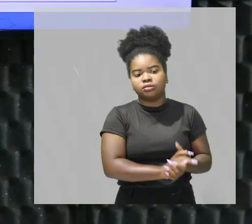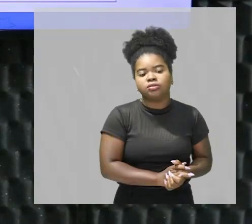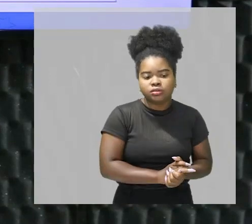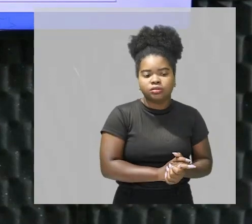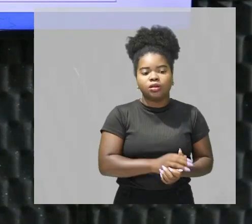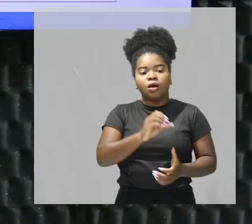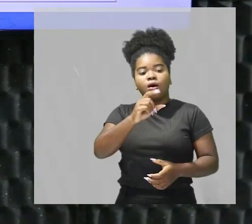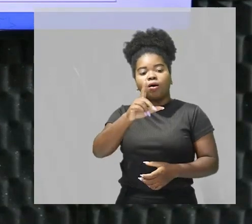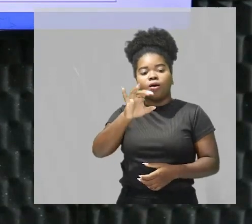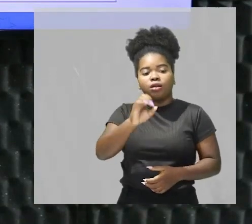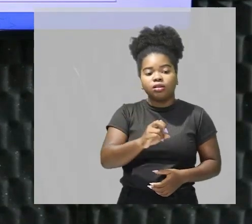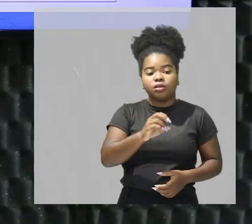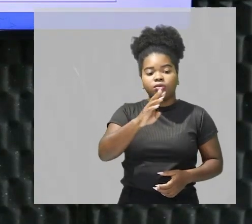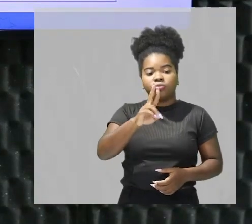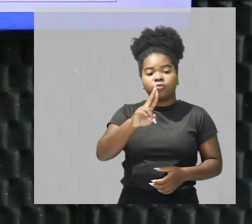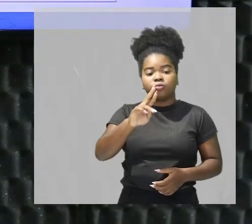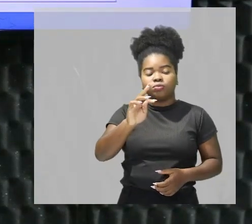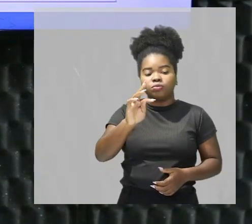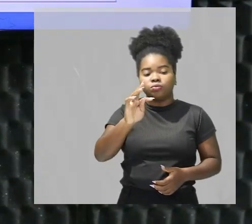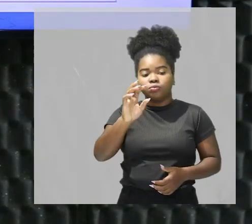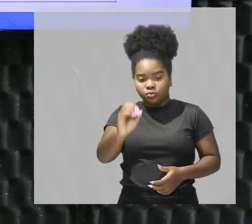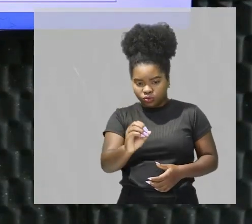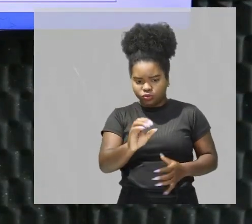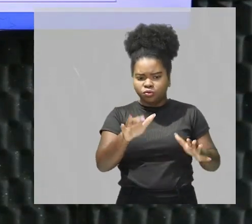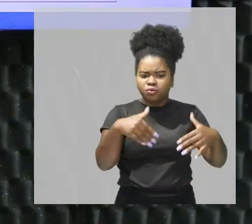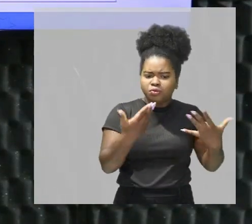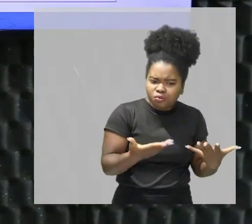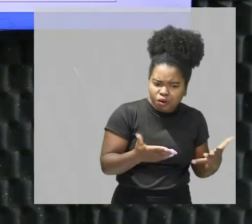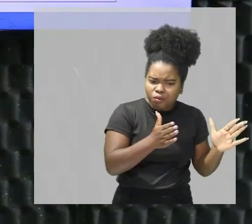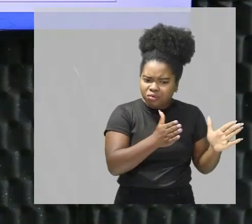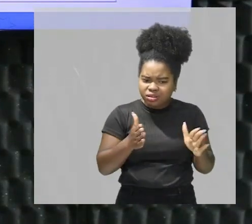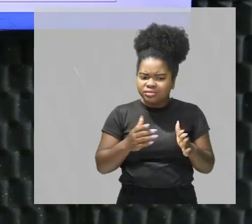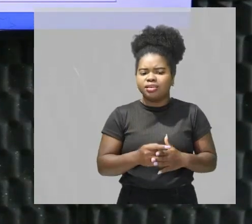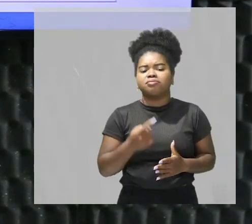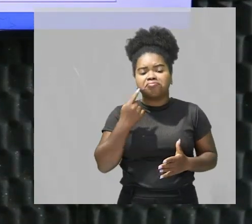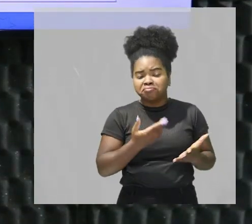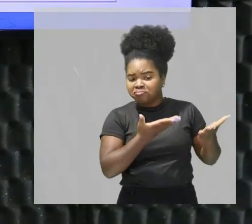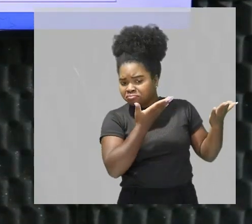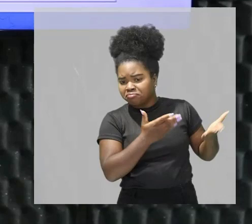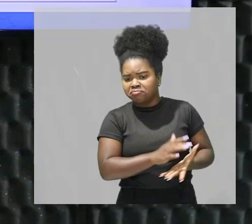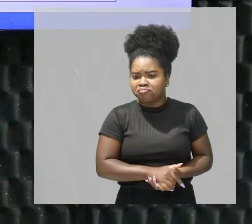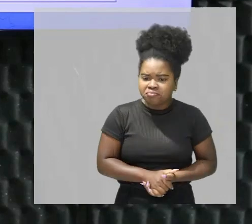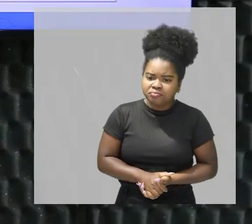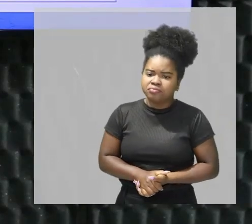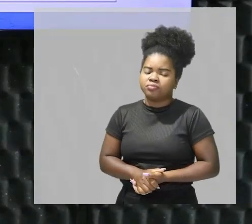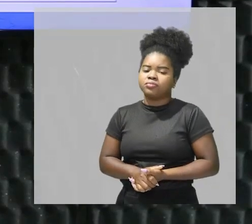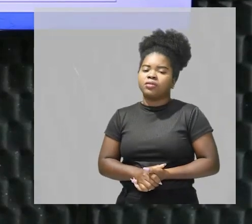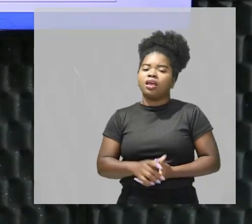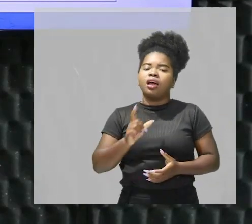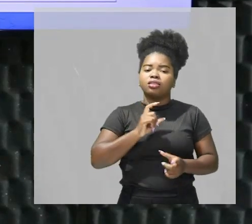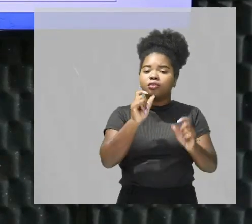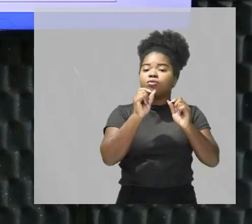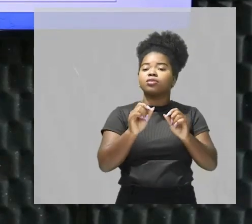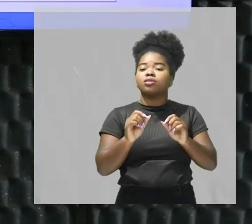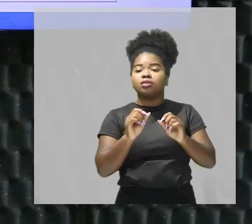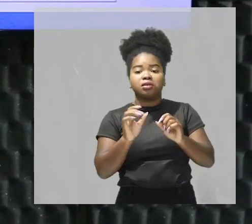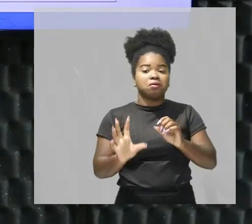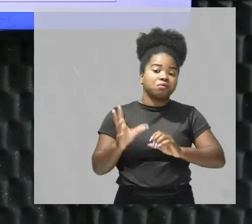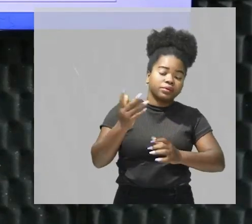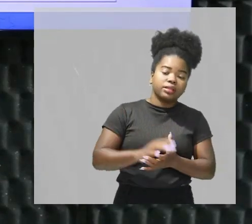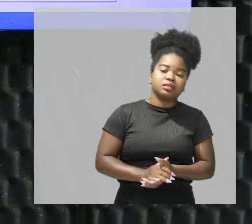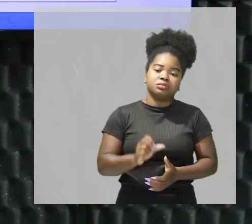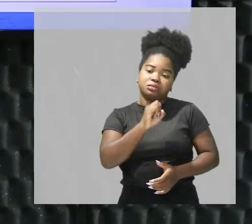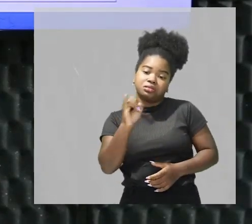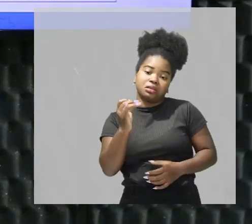destilação. E o que vai estar ocorrendo em cada um desses momentos, tudo bem? Se você quiser printar e